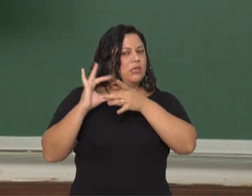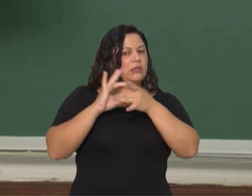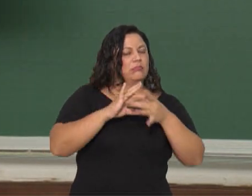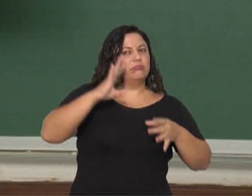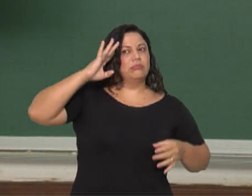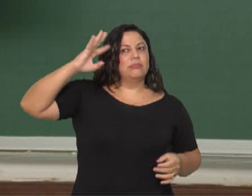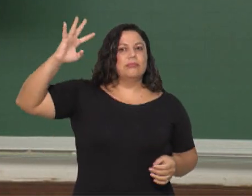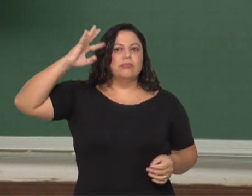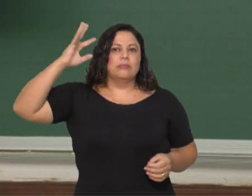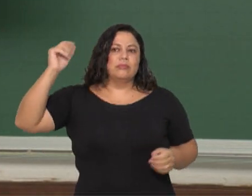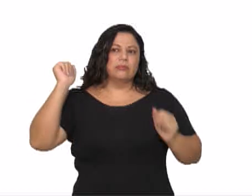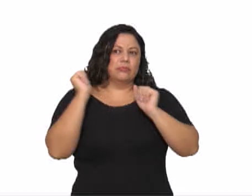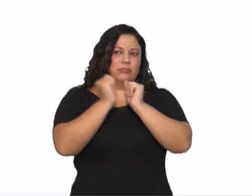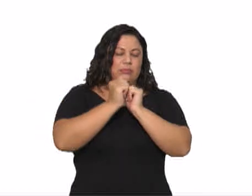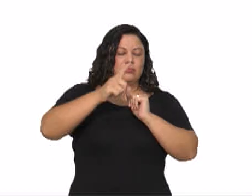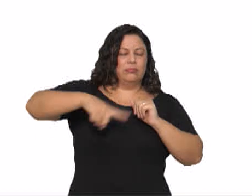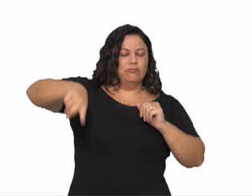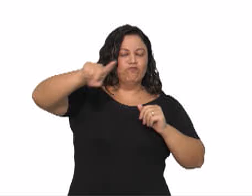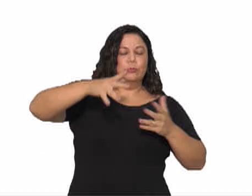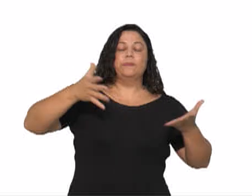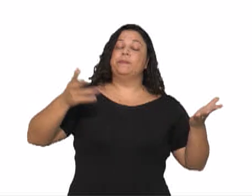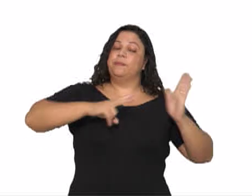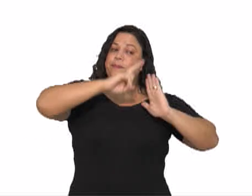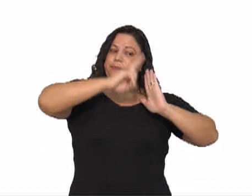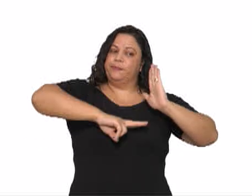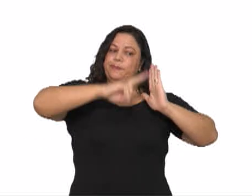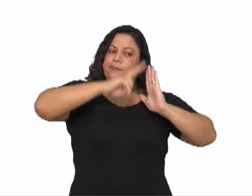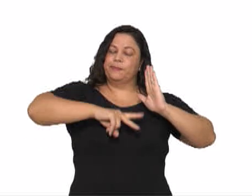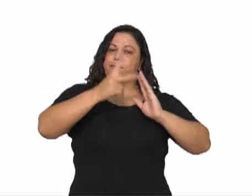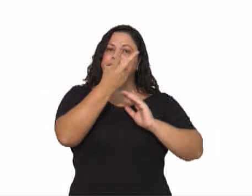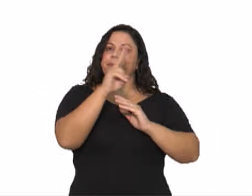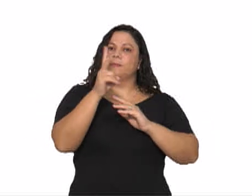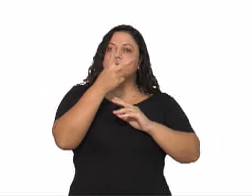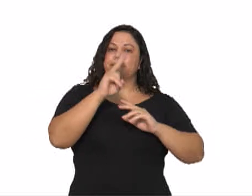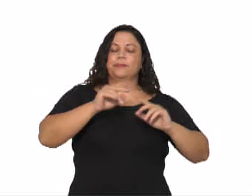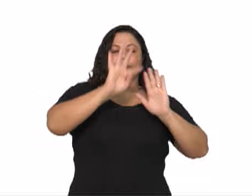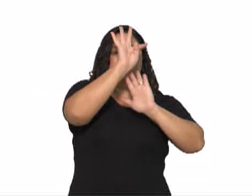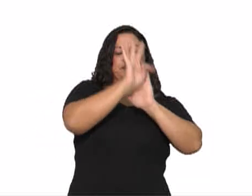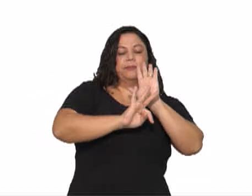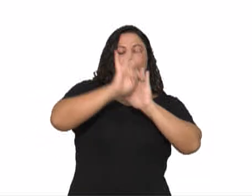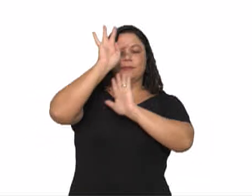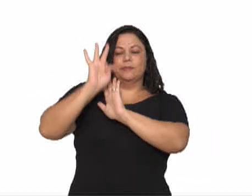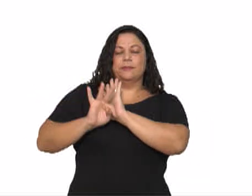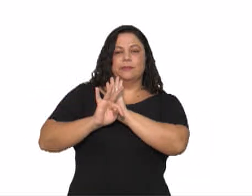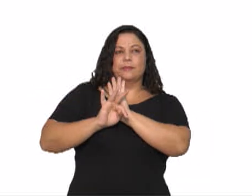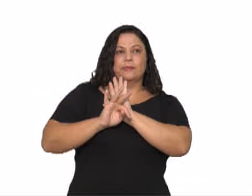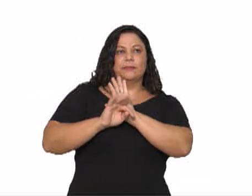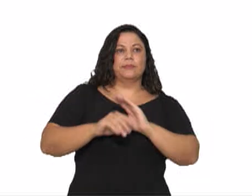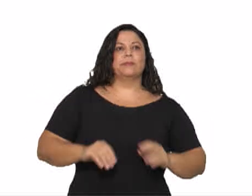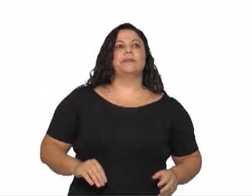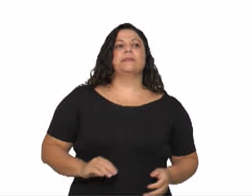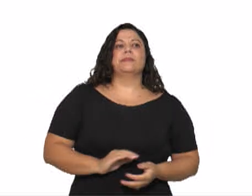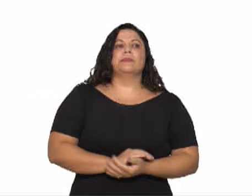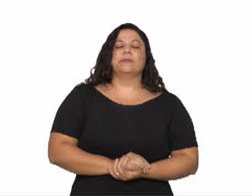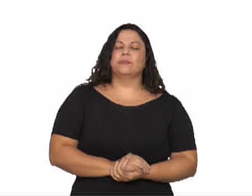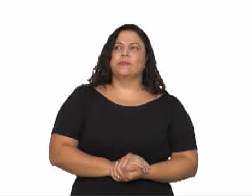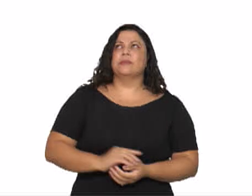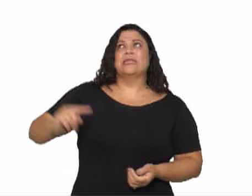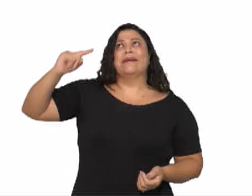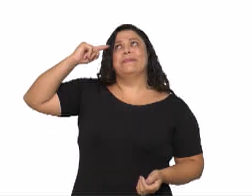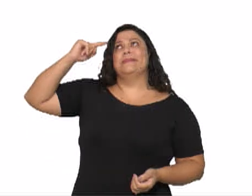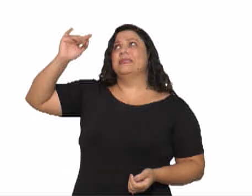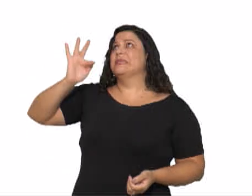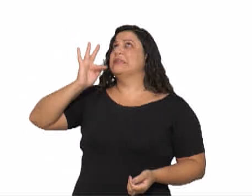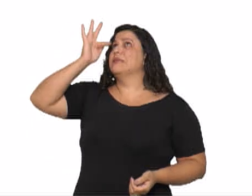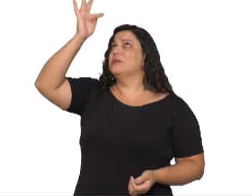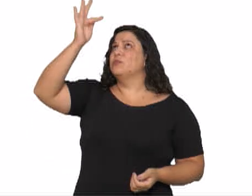lá. Lê esses dois textos. Se tuvieras mais tempo, ou seja, pensar hacia o